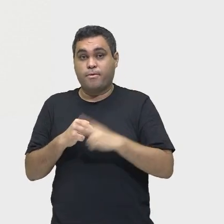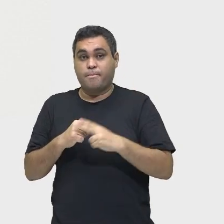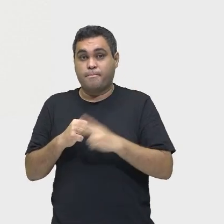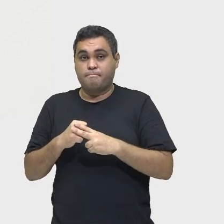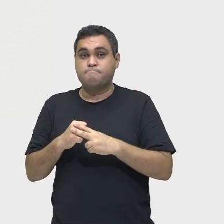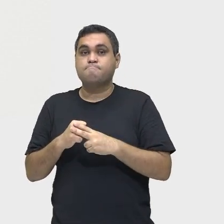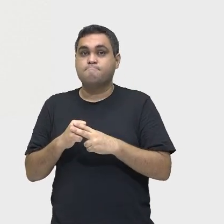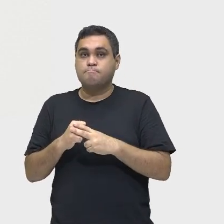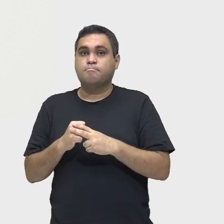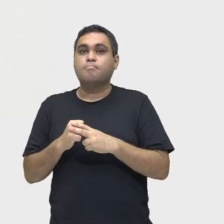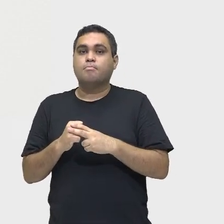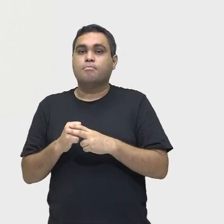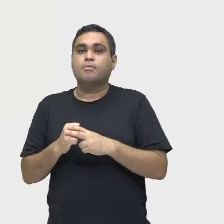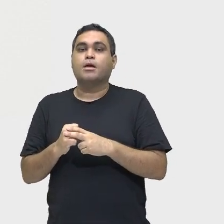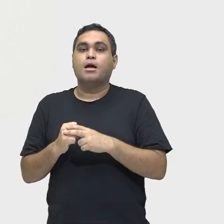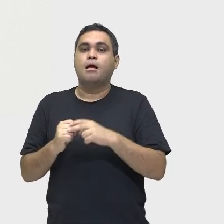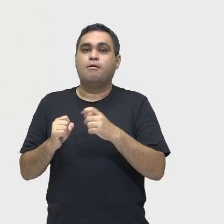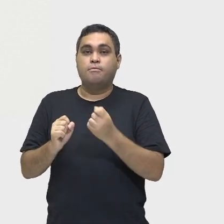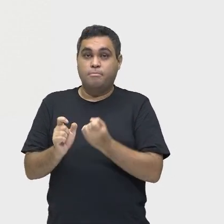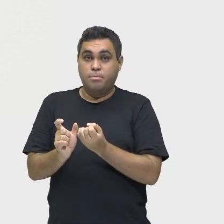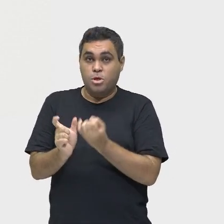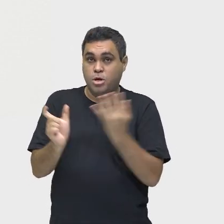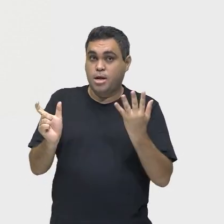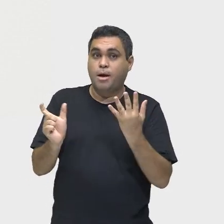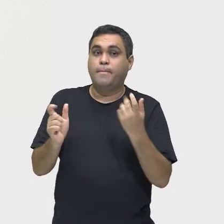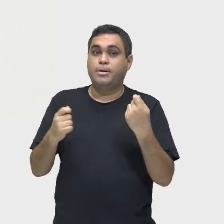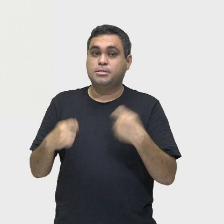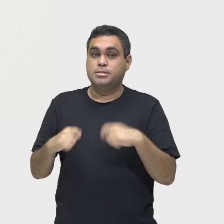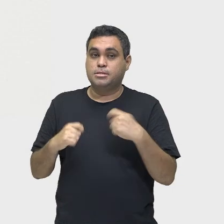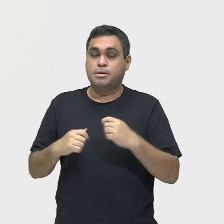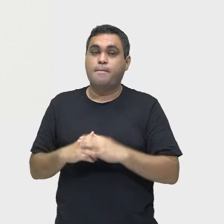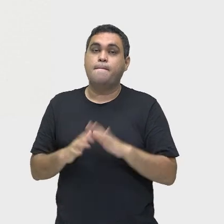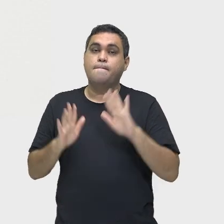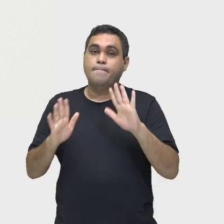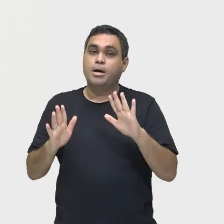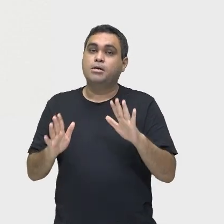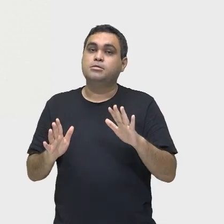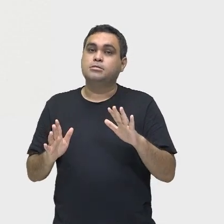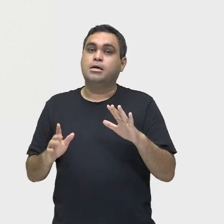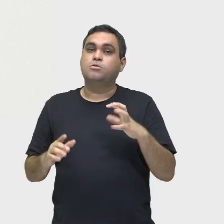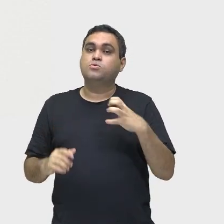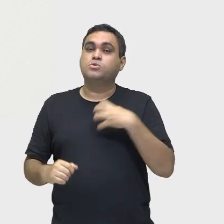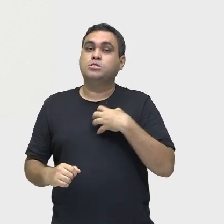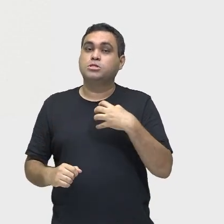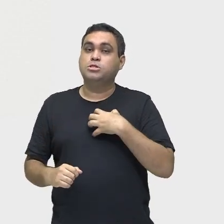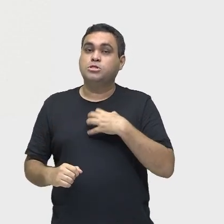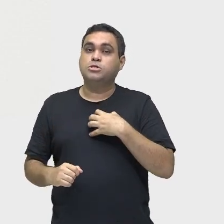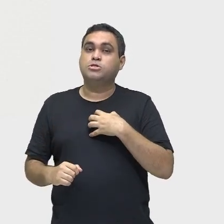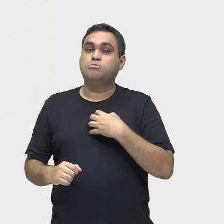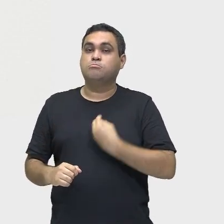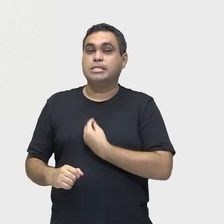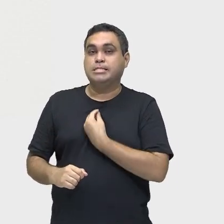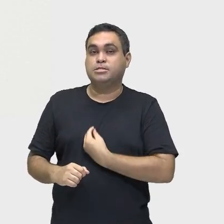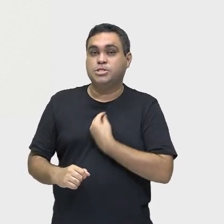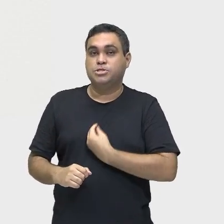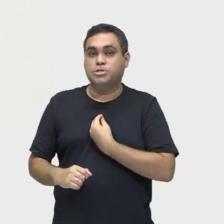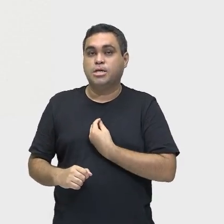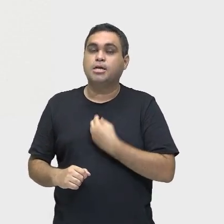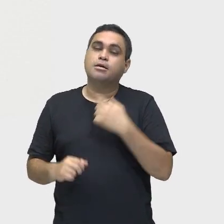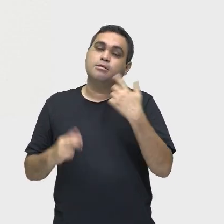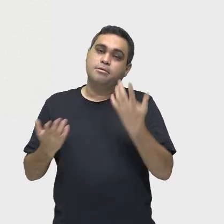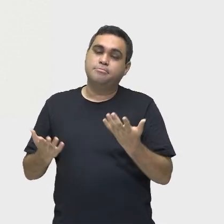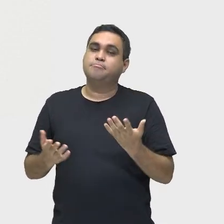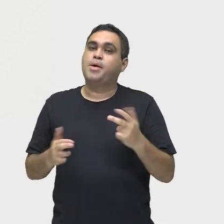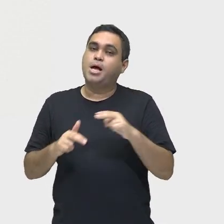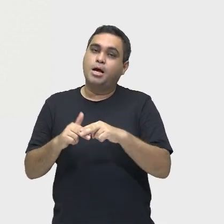plural. Aí sim, né? Seria outra situação, mas ele está com o sentido do verbo existir. Portanto, o verbo